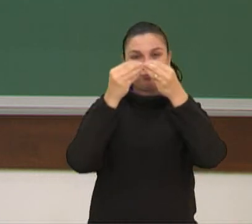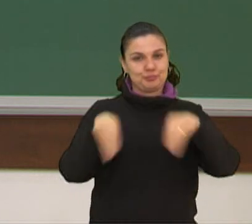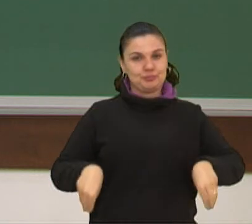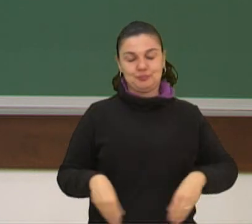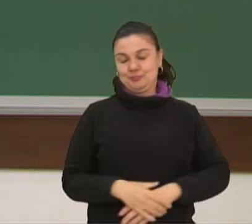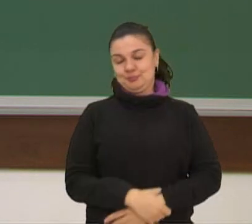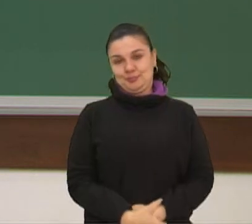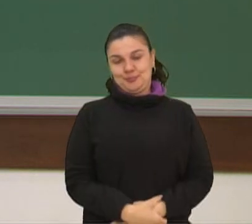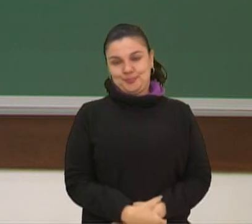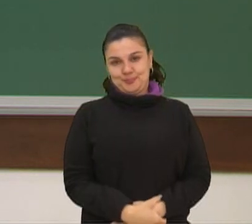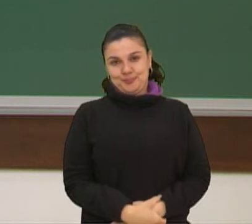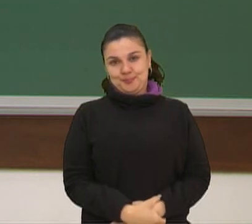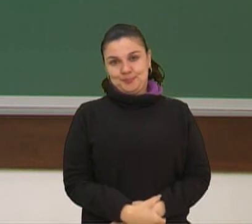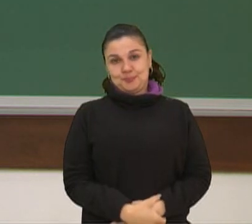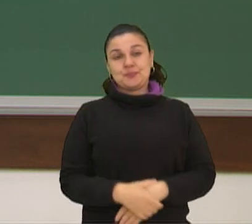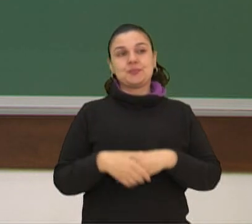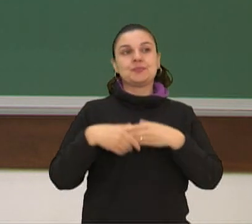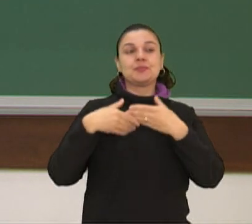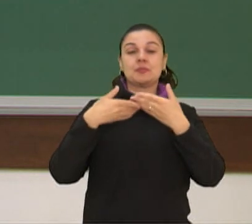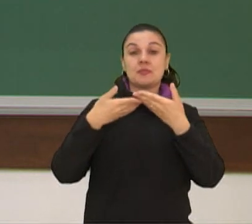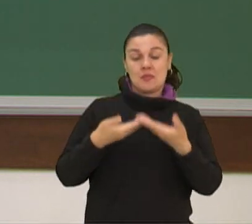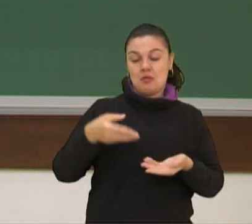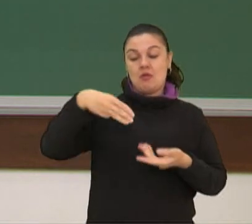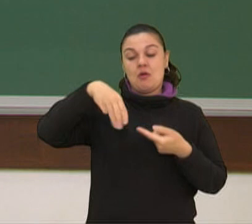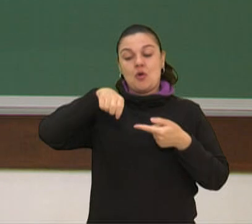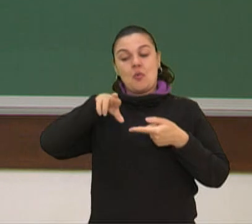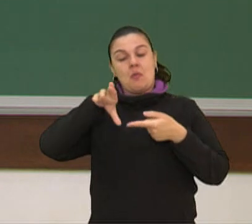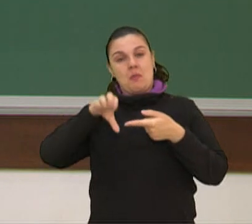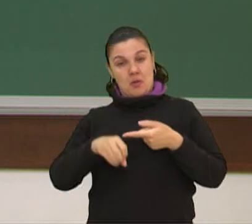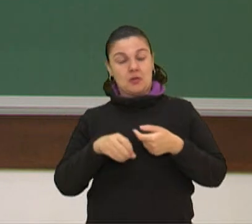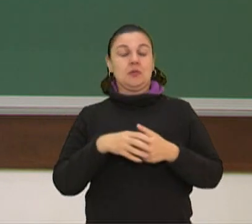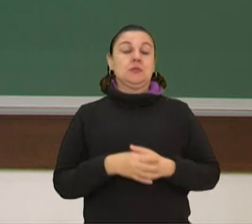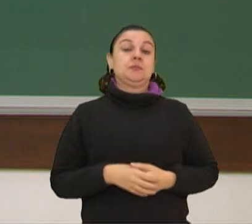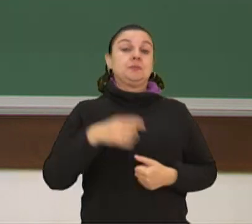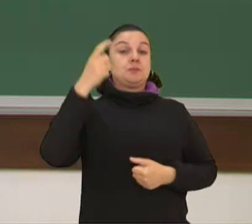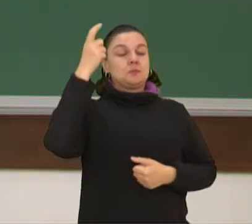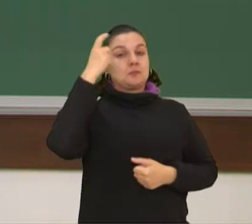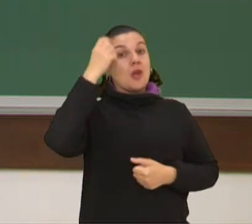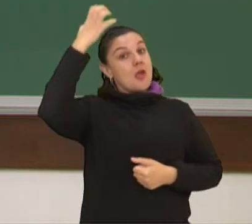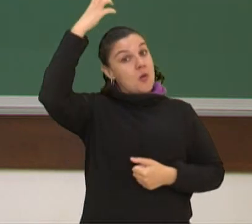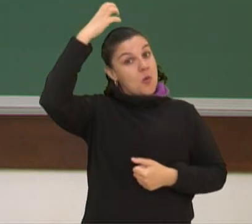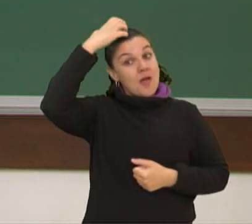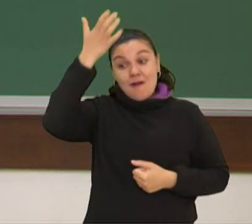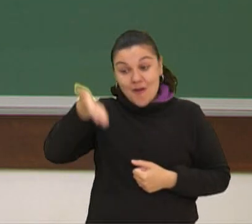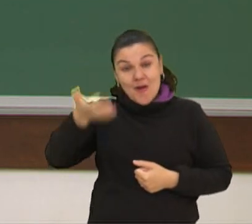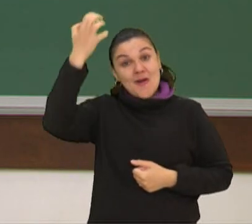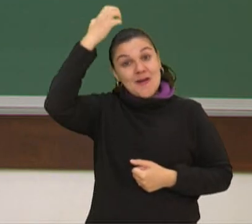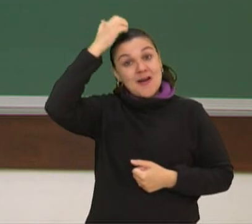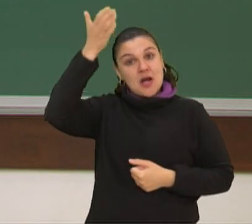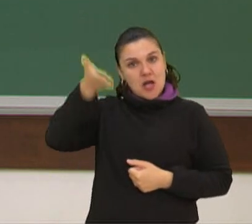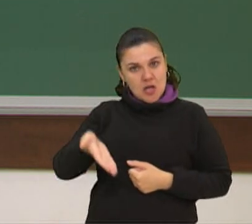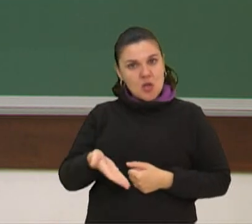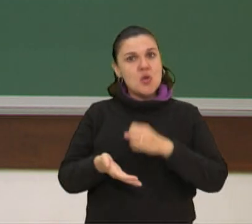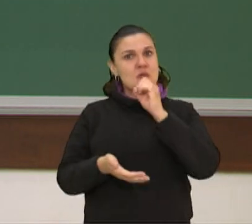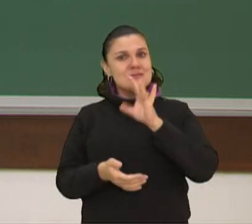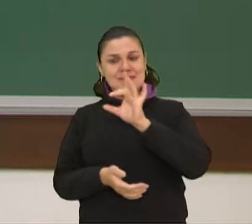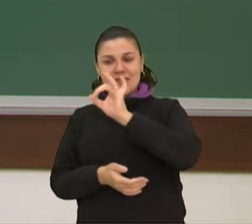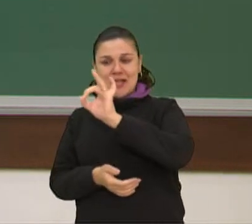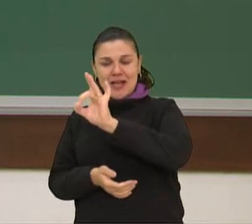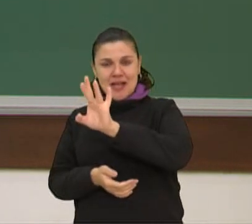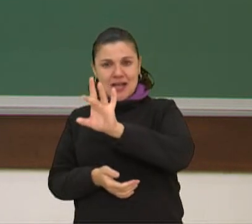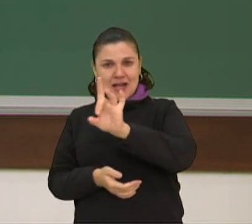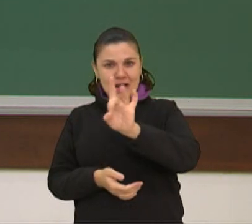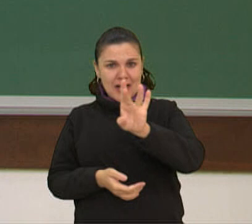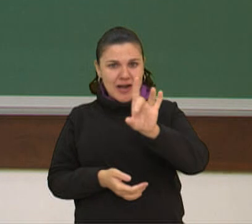individualista. O benefício para mim e dane-se os outros. Sabe o que acontece? Numa sociedade individualista, cada